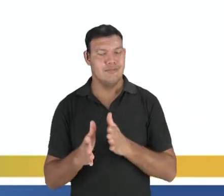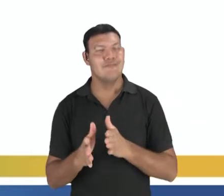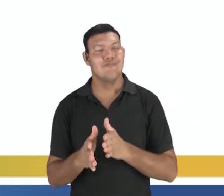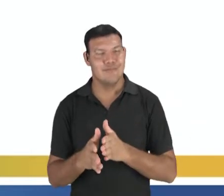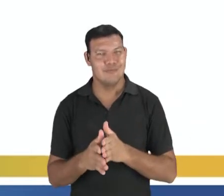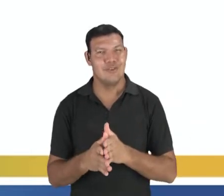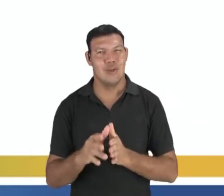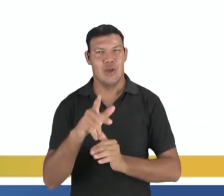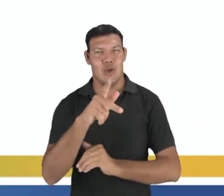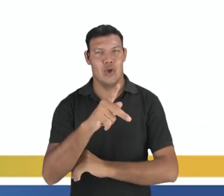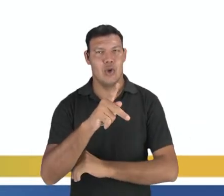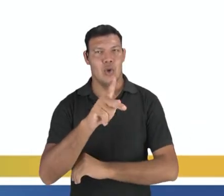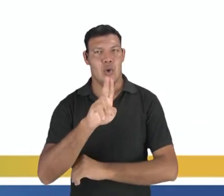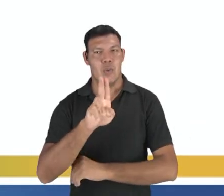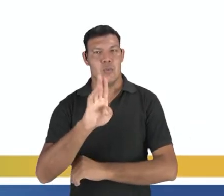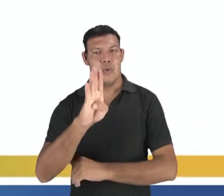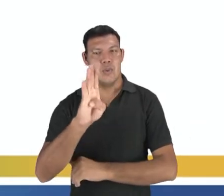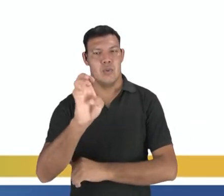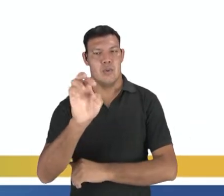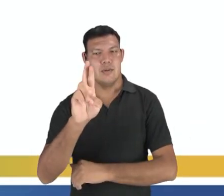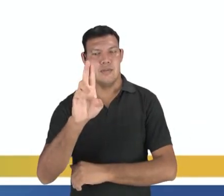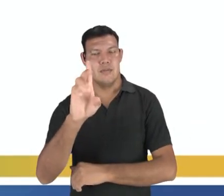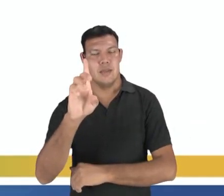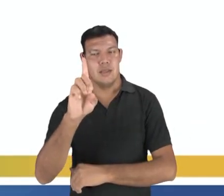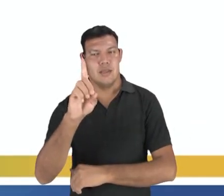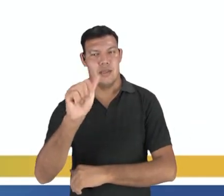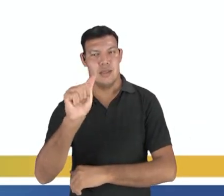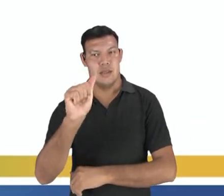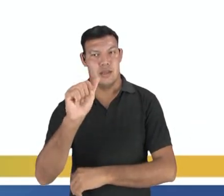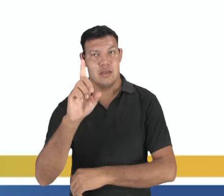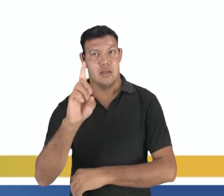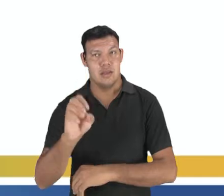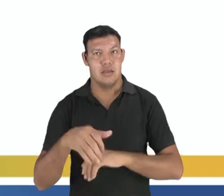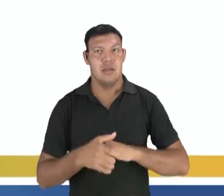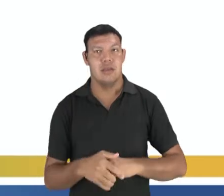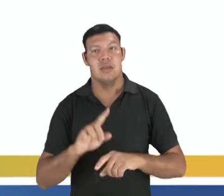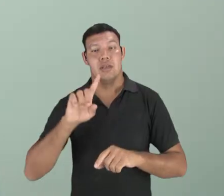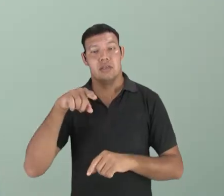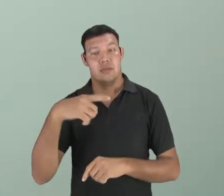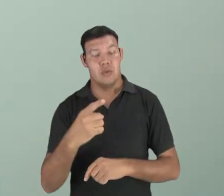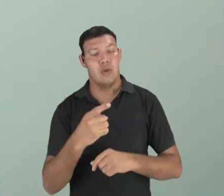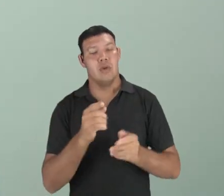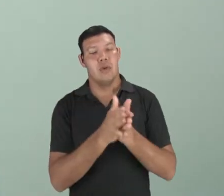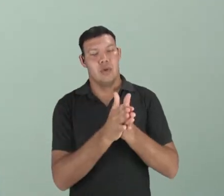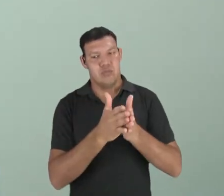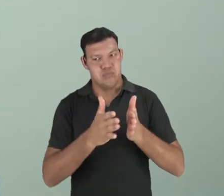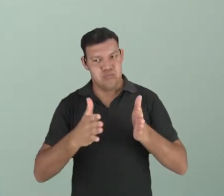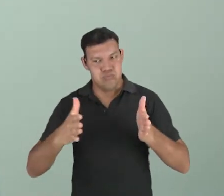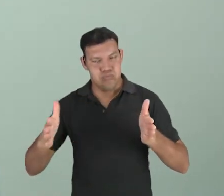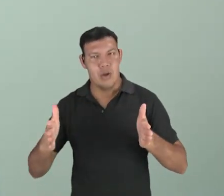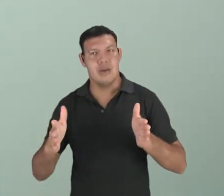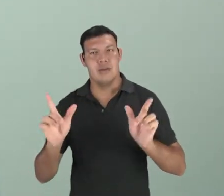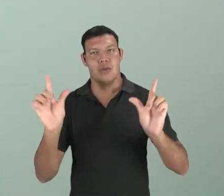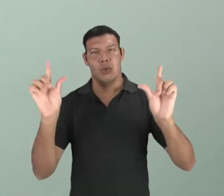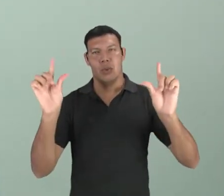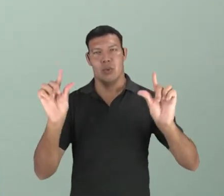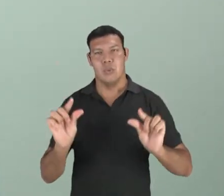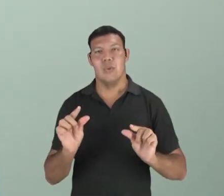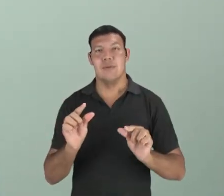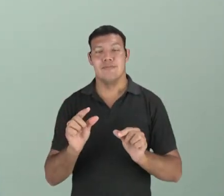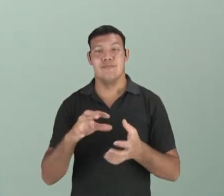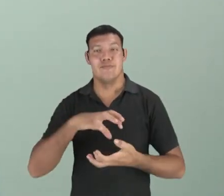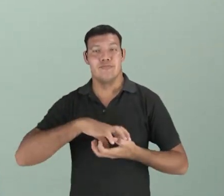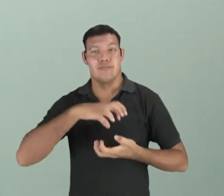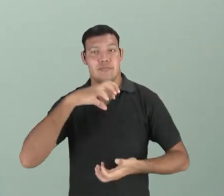puberdade e que eles duram aí ao longo de toda uma vida, havendo apenas uma redução quando chega aí o momento da velhice, mas